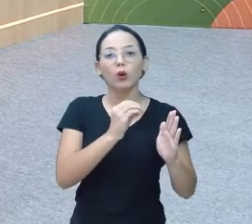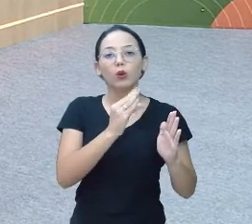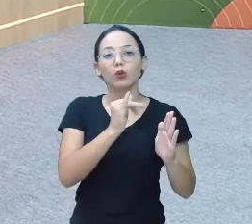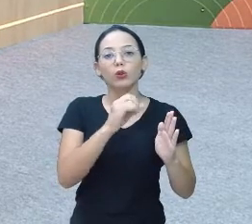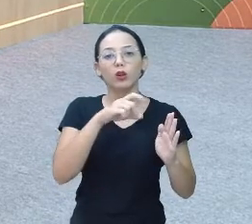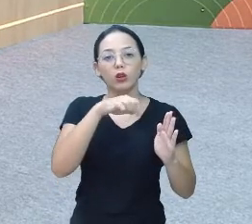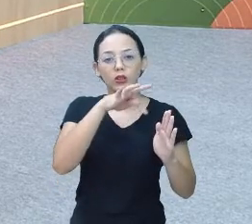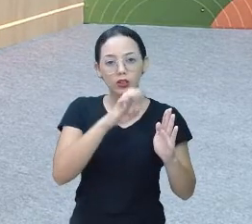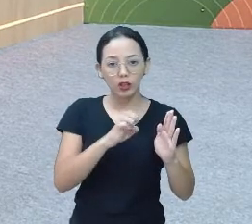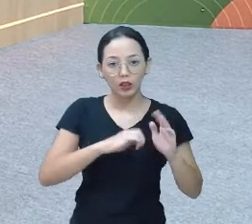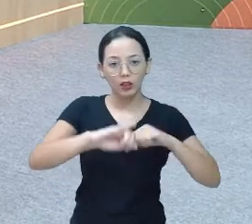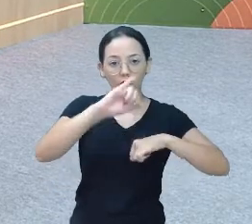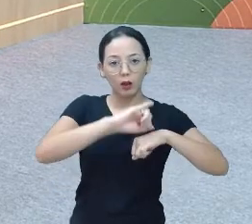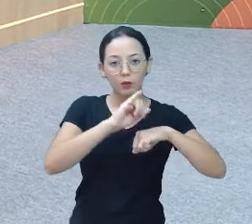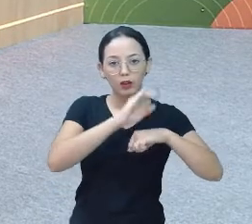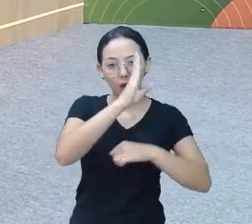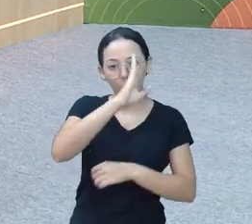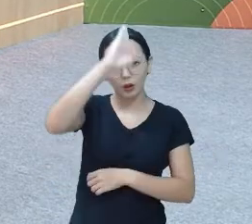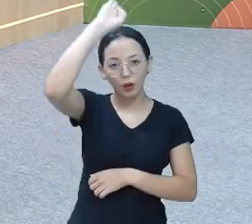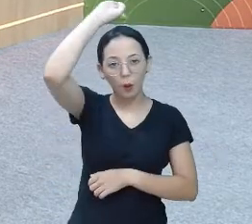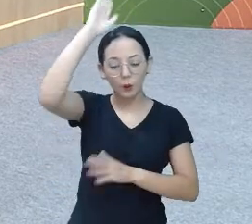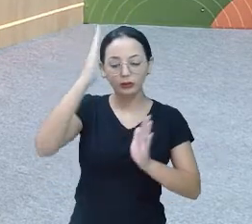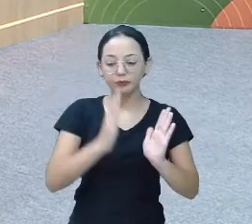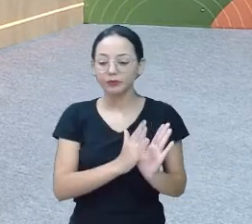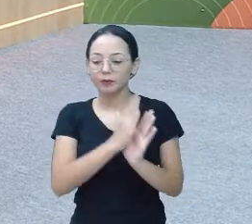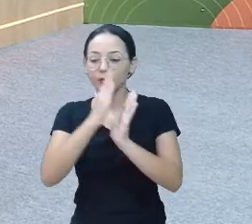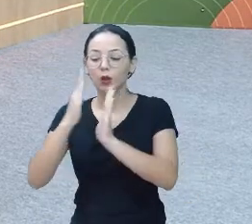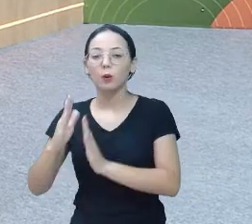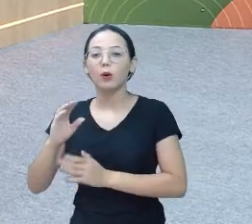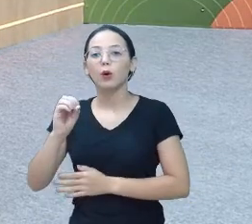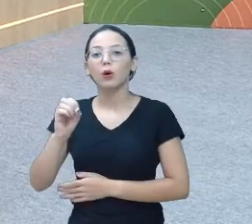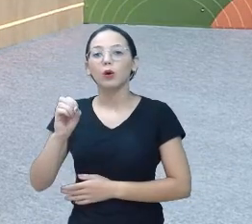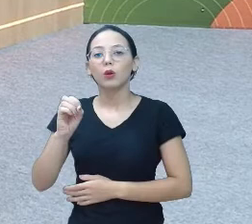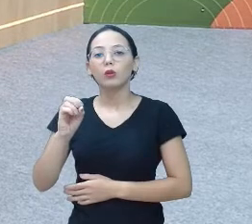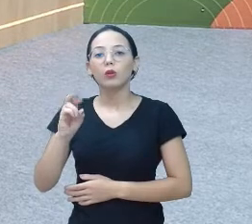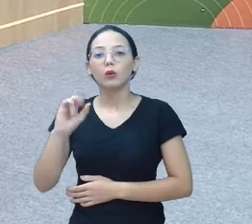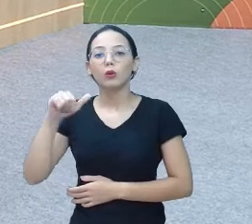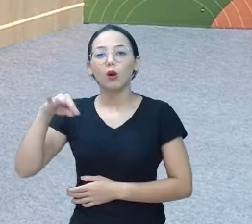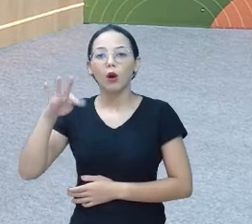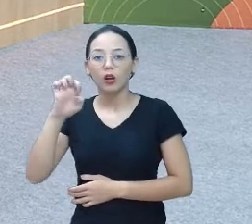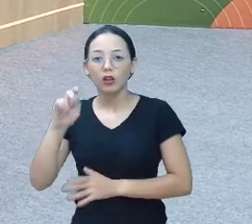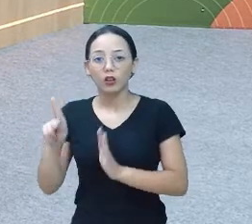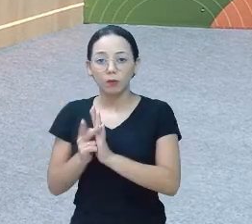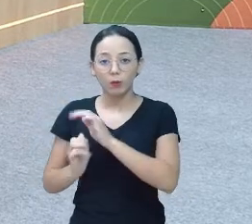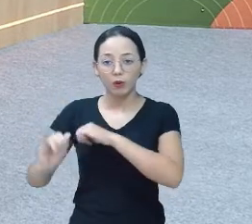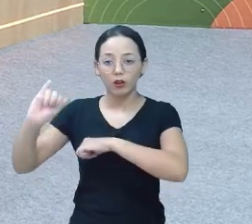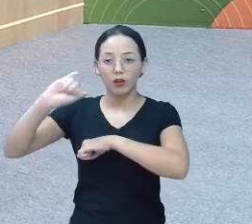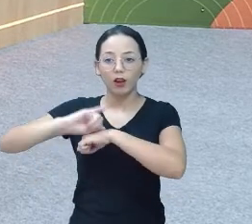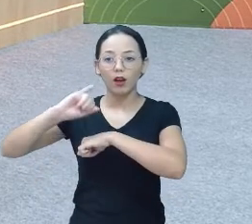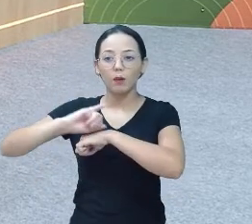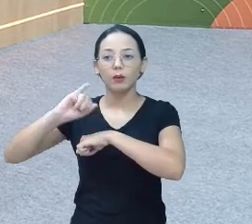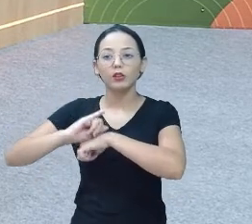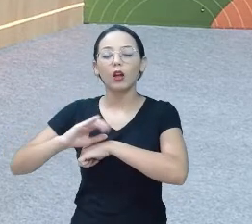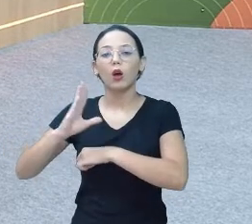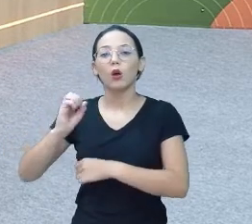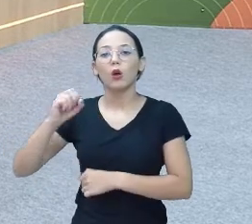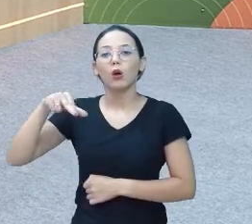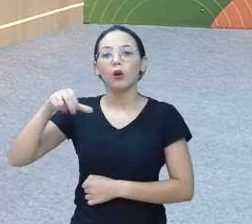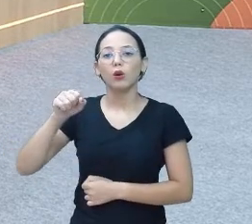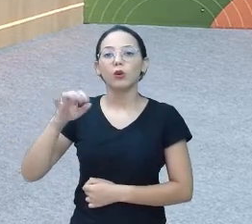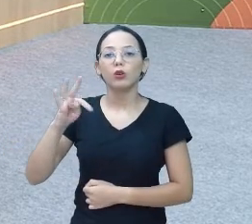Ocidente, com capital em Roma, e o Império Romano do Oriente, com capital em